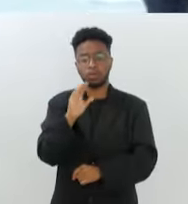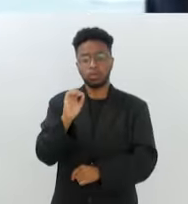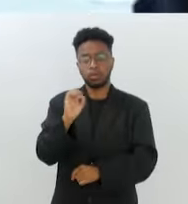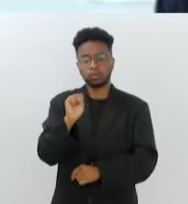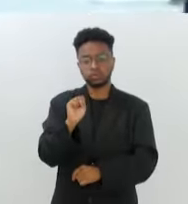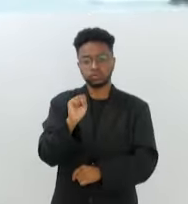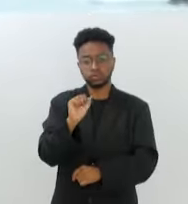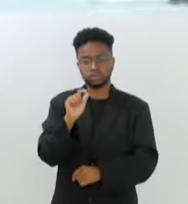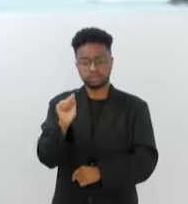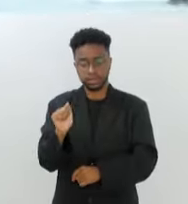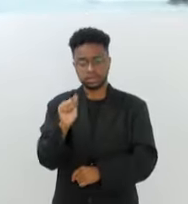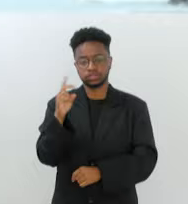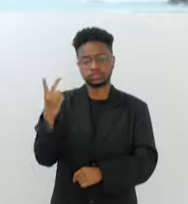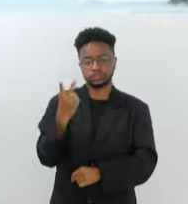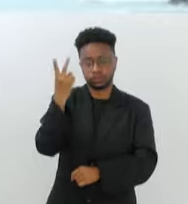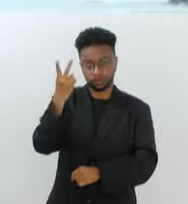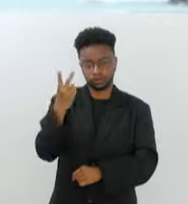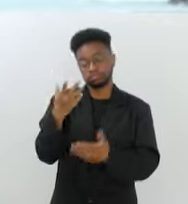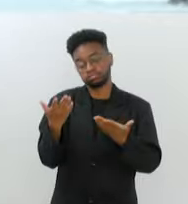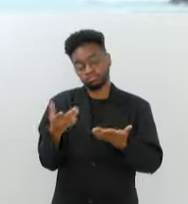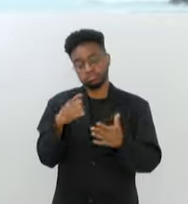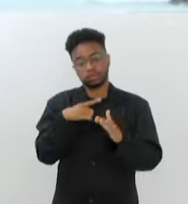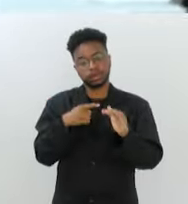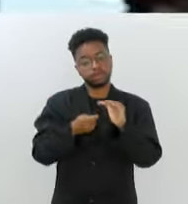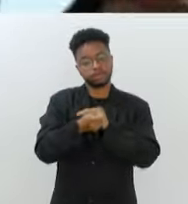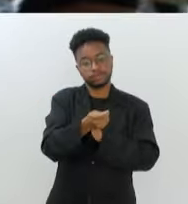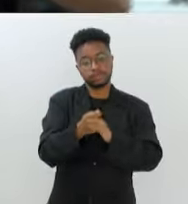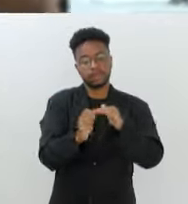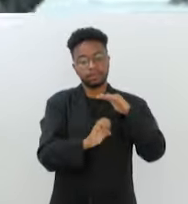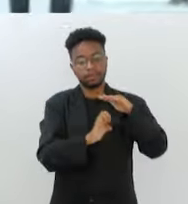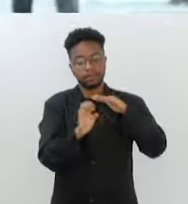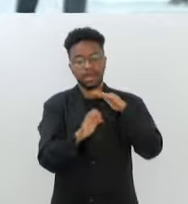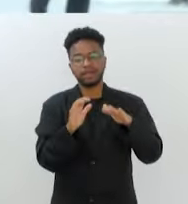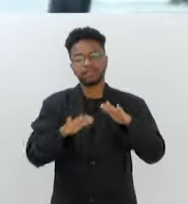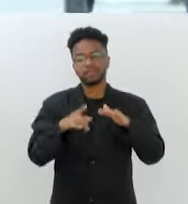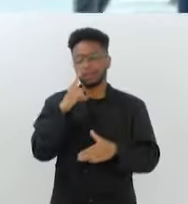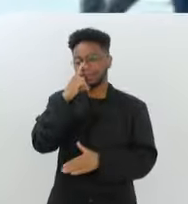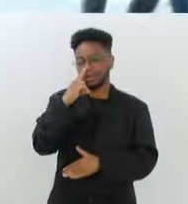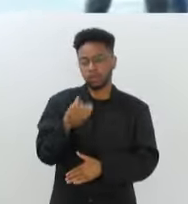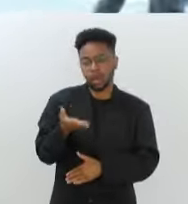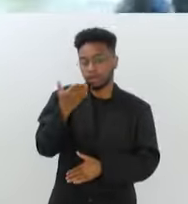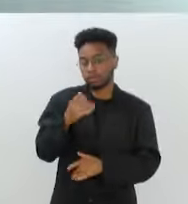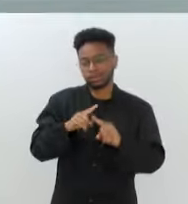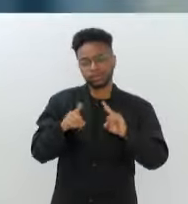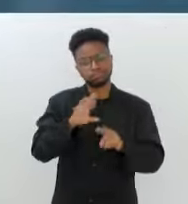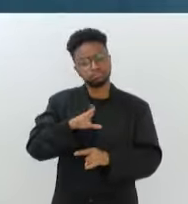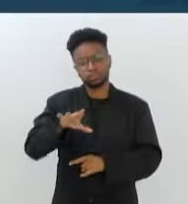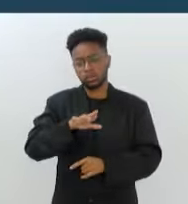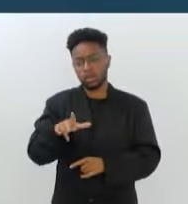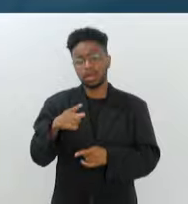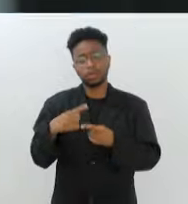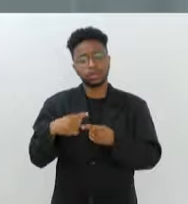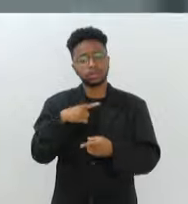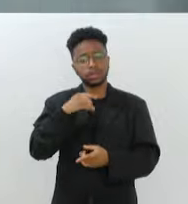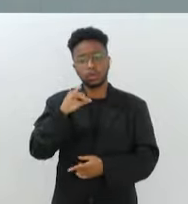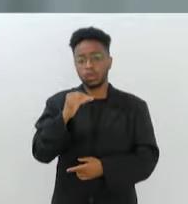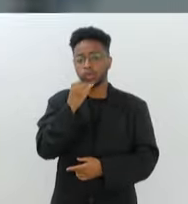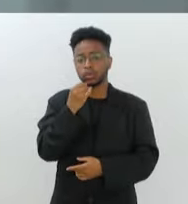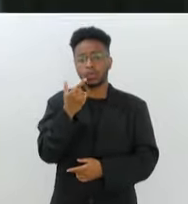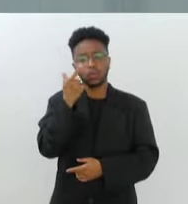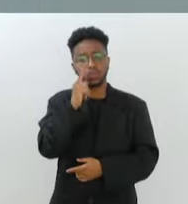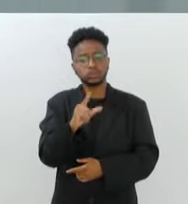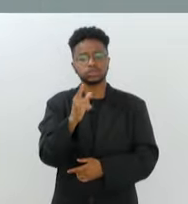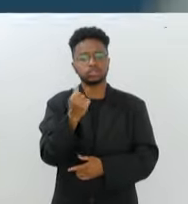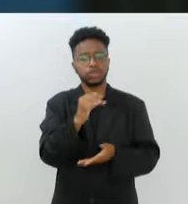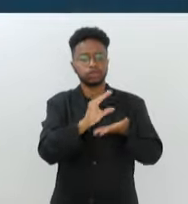em empresas, né? Então a bolsa às vezes traz uma questão de risco alto, e não é risco alto. Você tem realmente grandes oportunidades de ganhar bastante dinheiro na